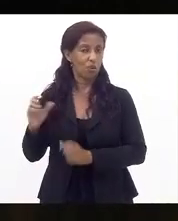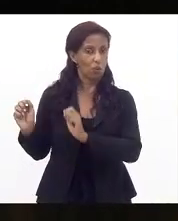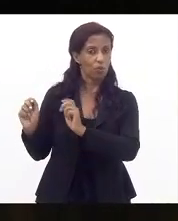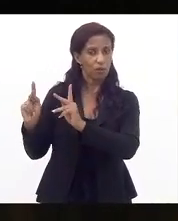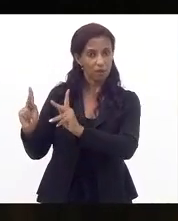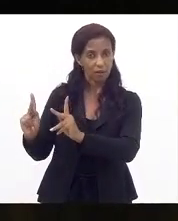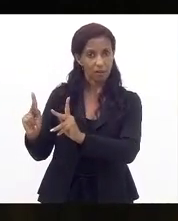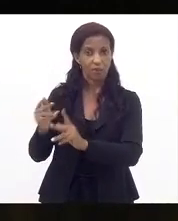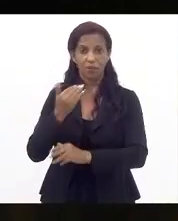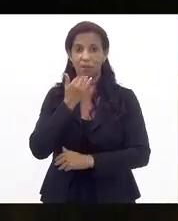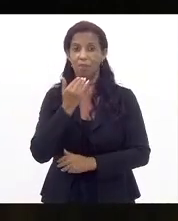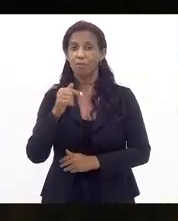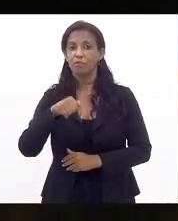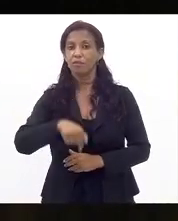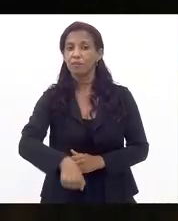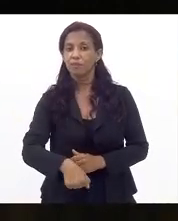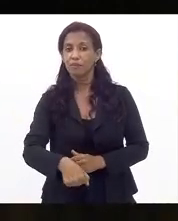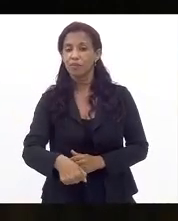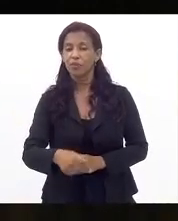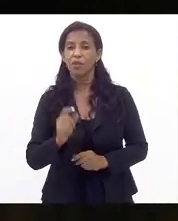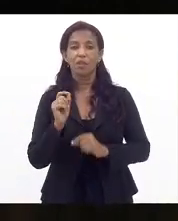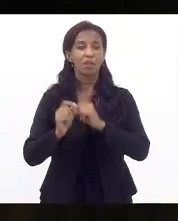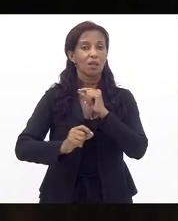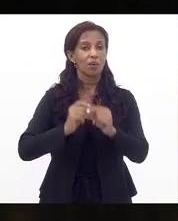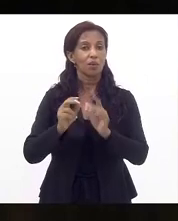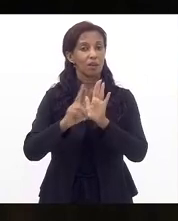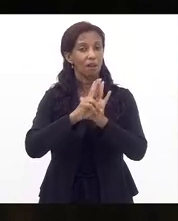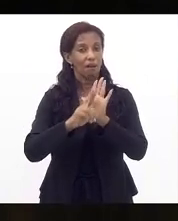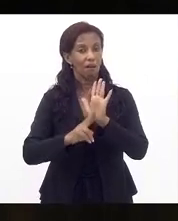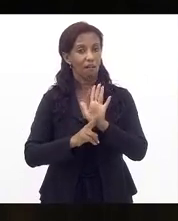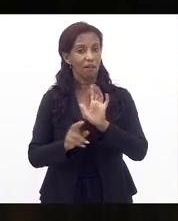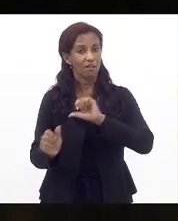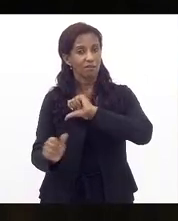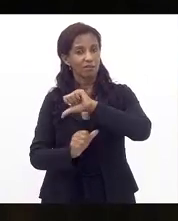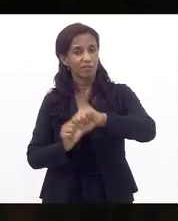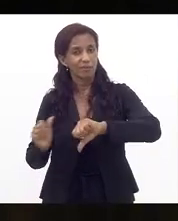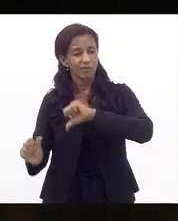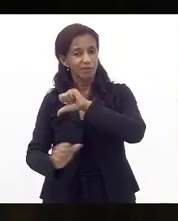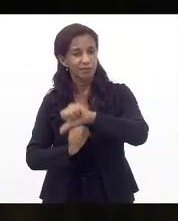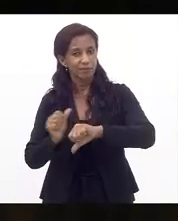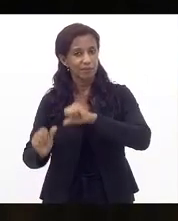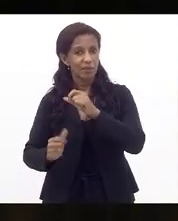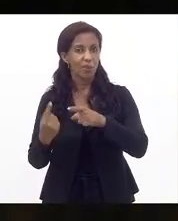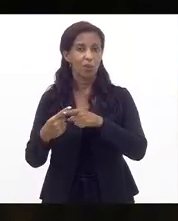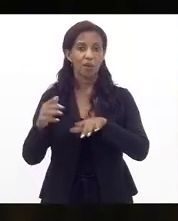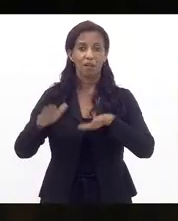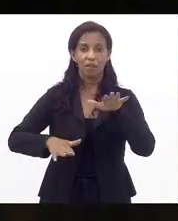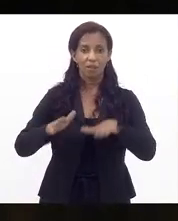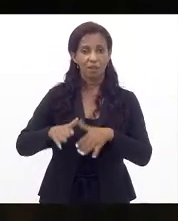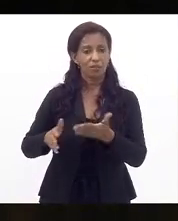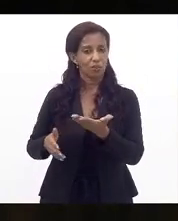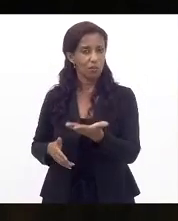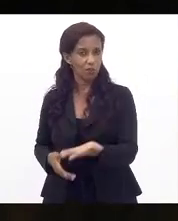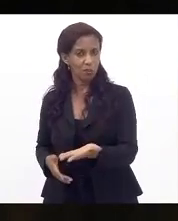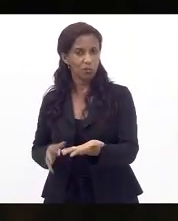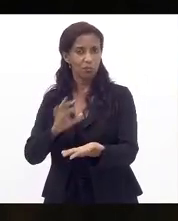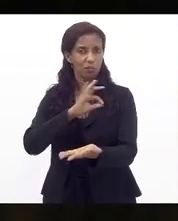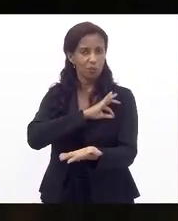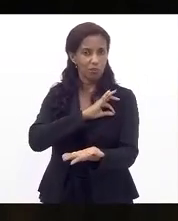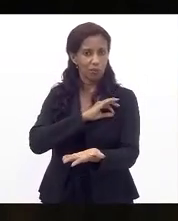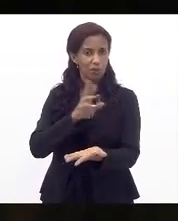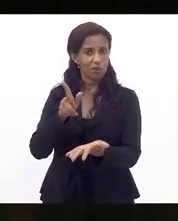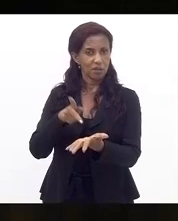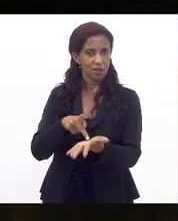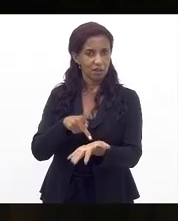e aquilo que a gente está pedindo aqui é atenuação das regras de transição porque tanto que na rua ali para polícia